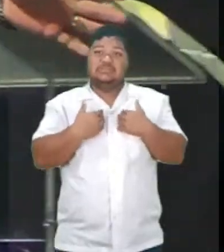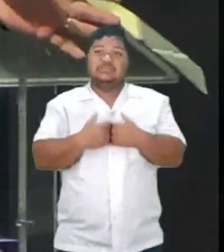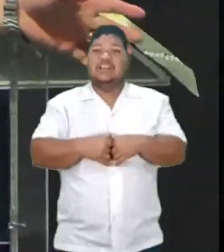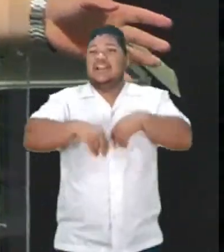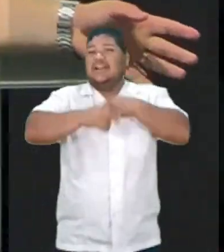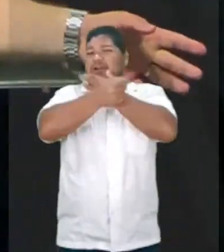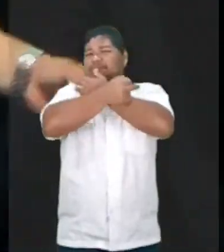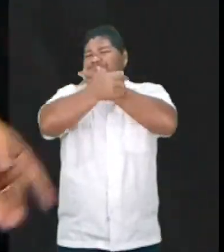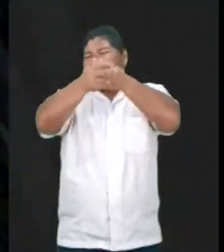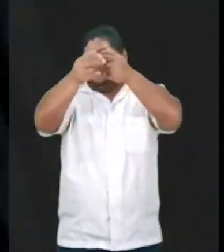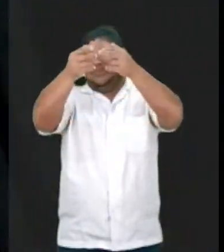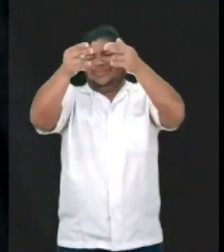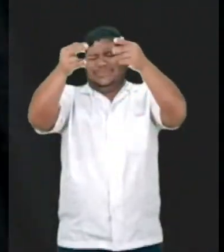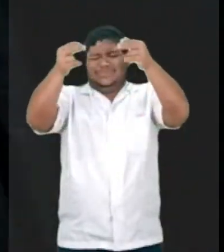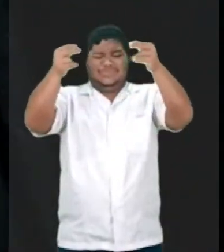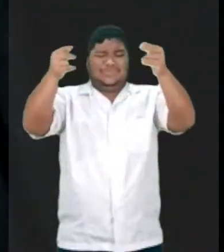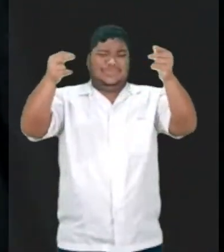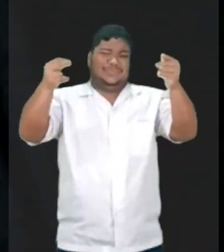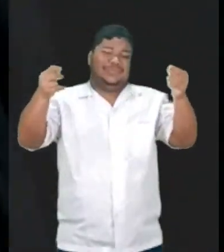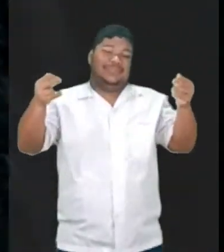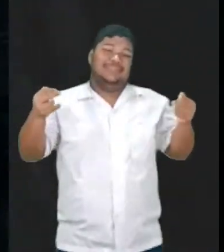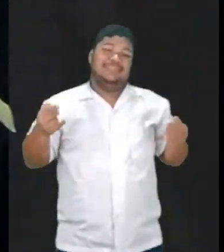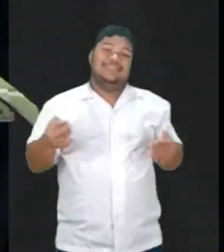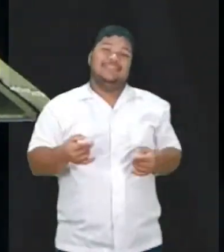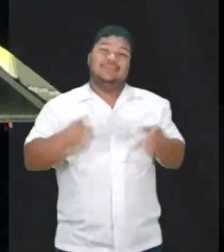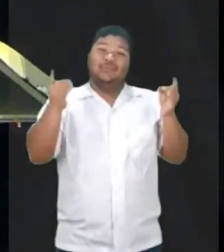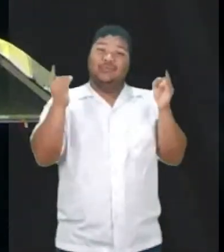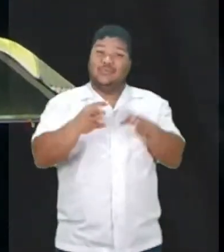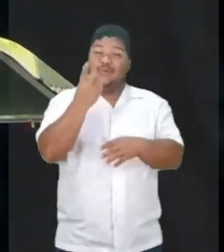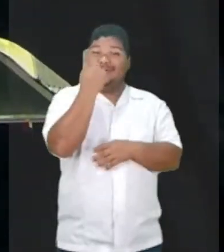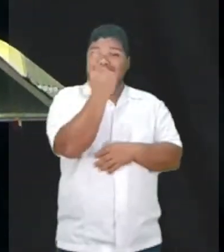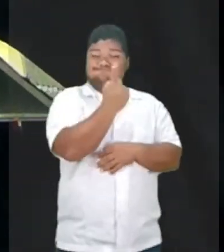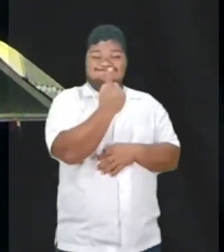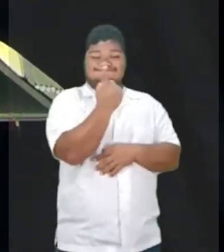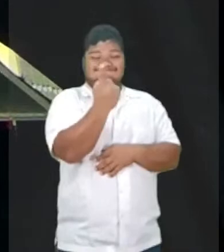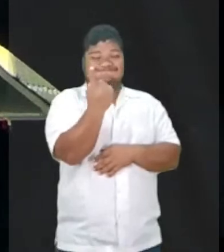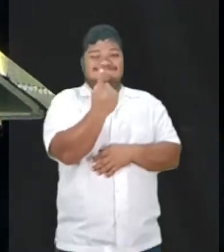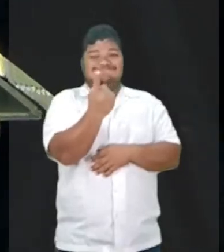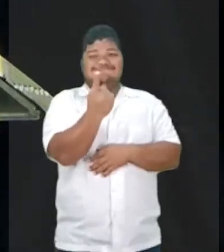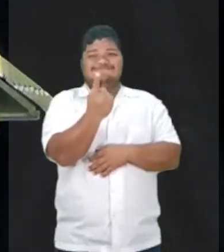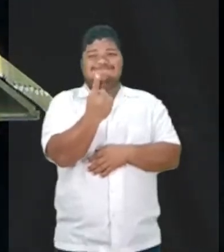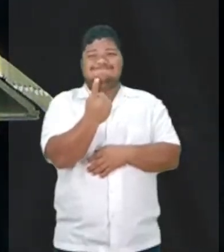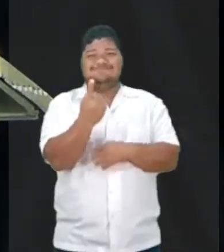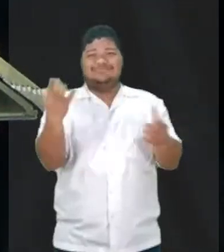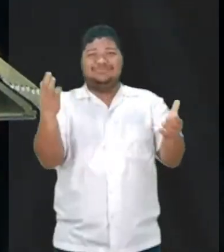de espécies, surgiram de uma única matriz, de um único casal.